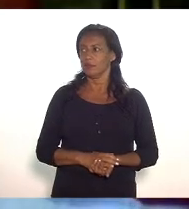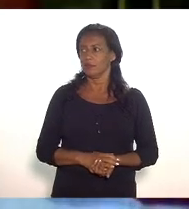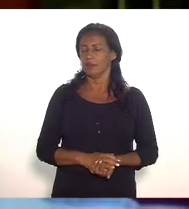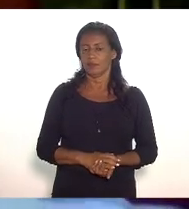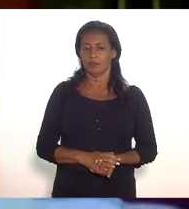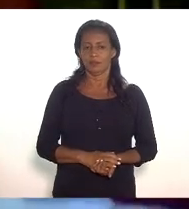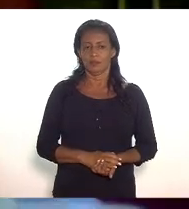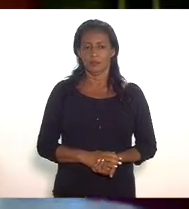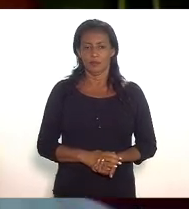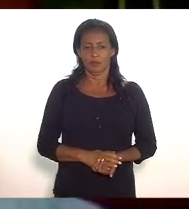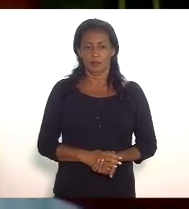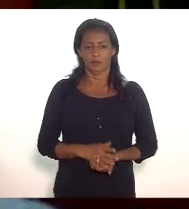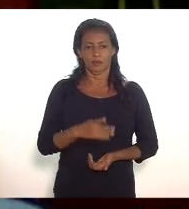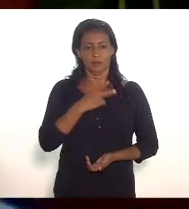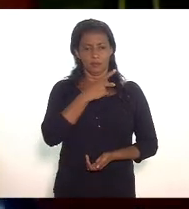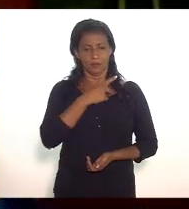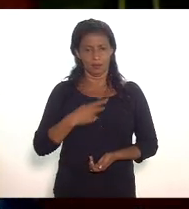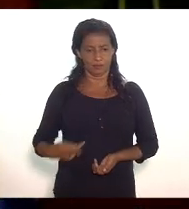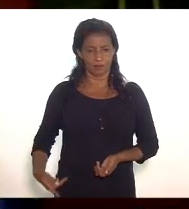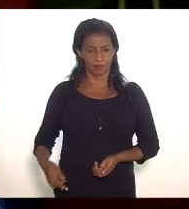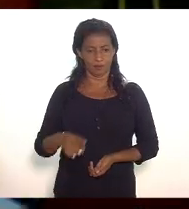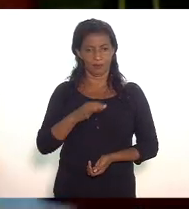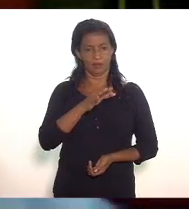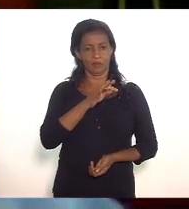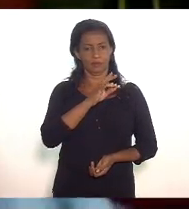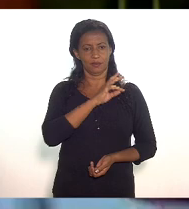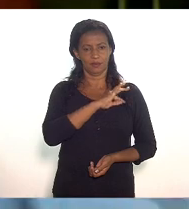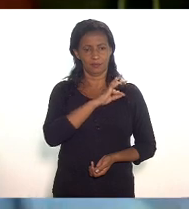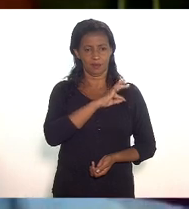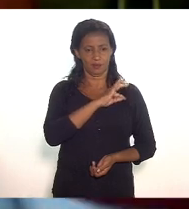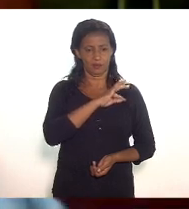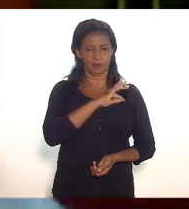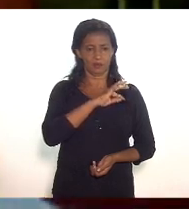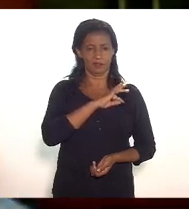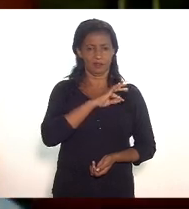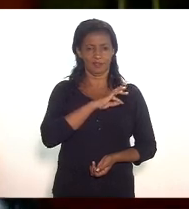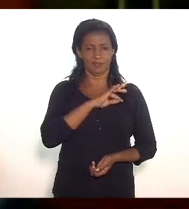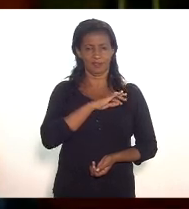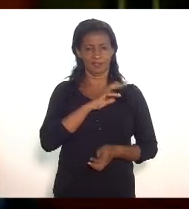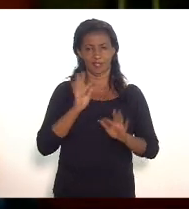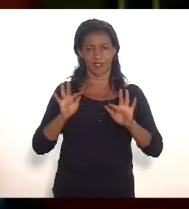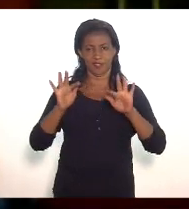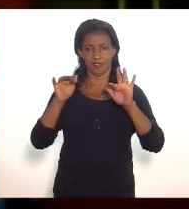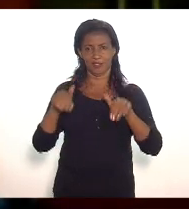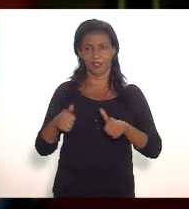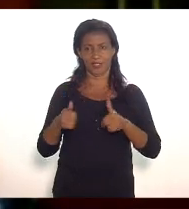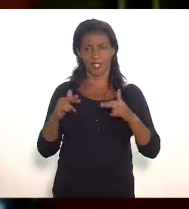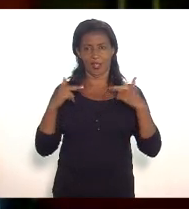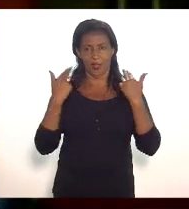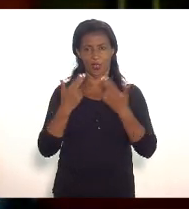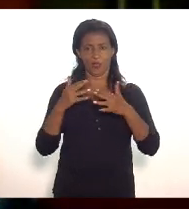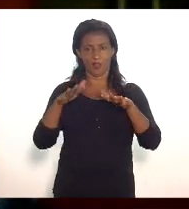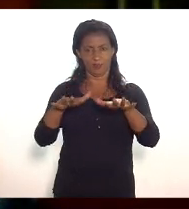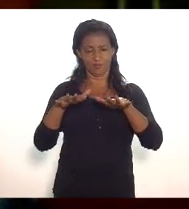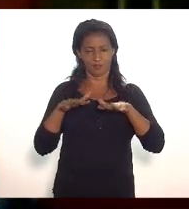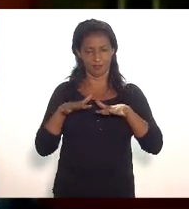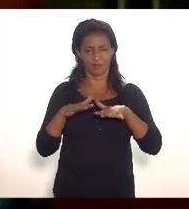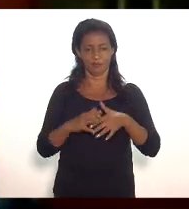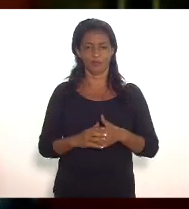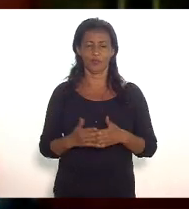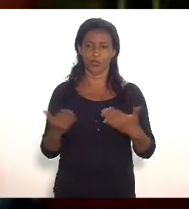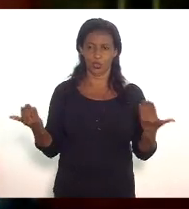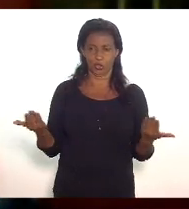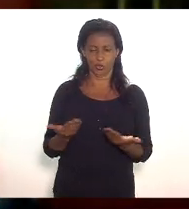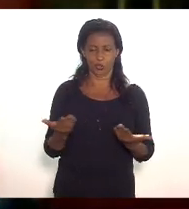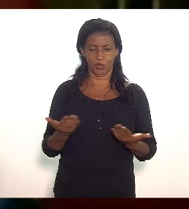deputada Marta Rocha, que preside o expediente final dos trabalhos desta sessão, do dia